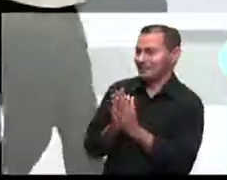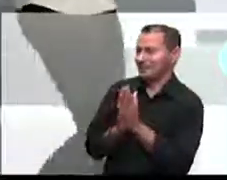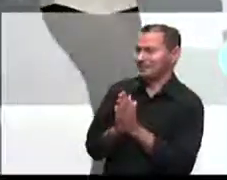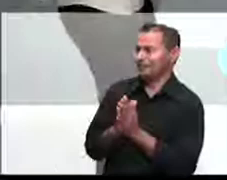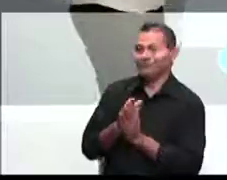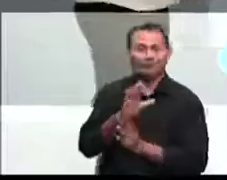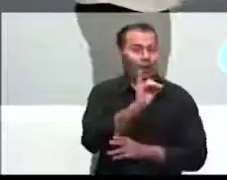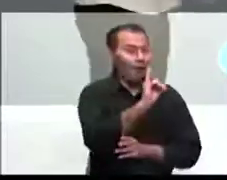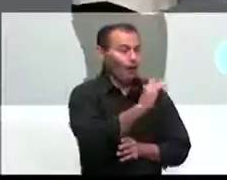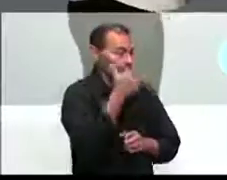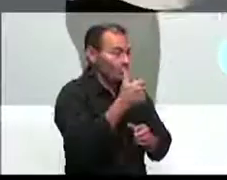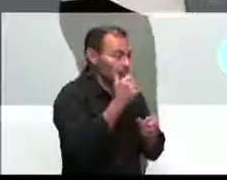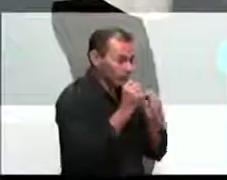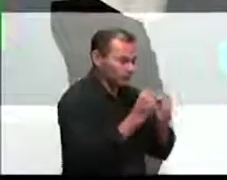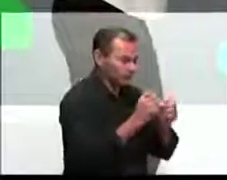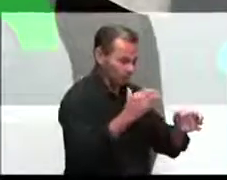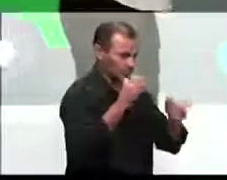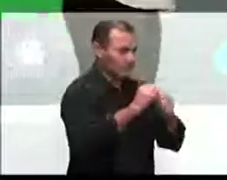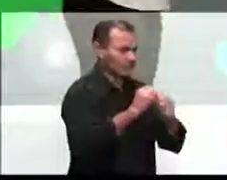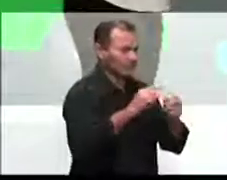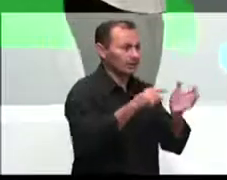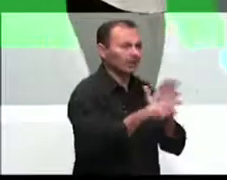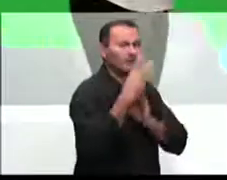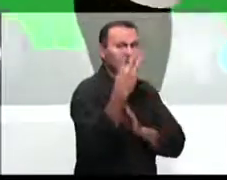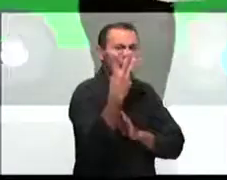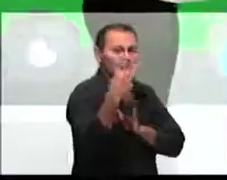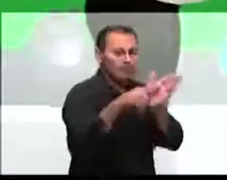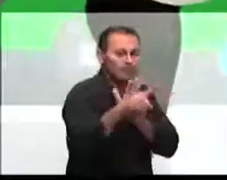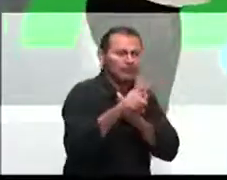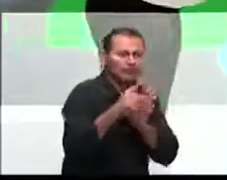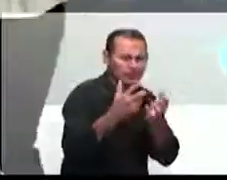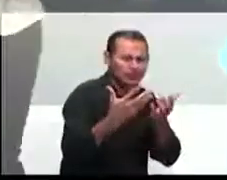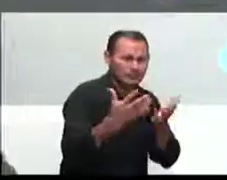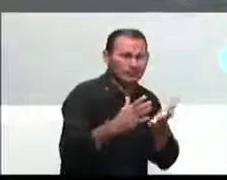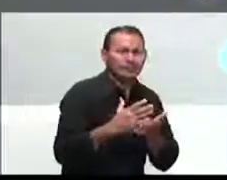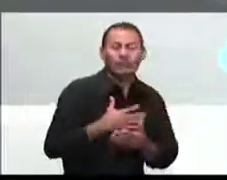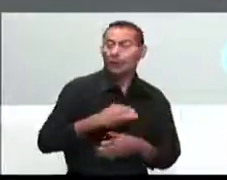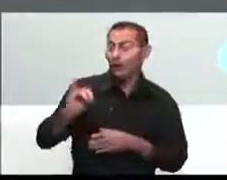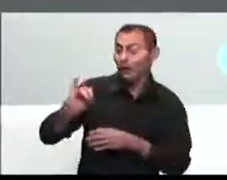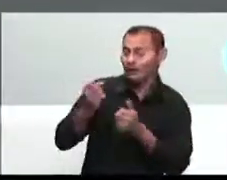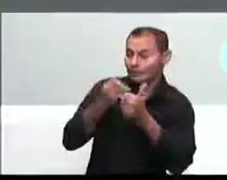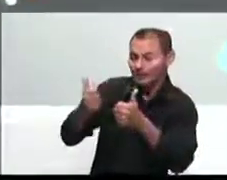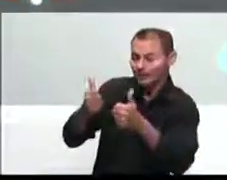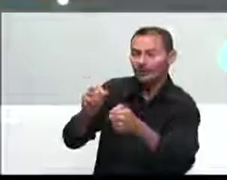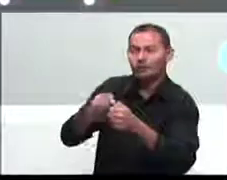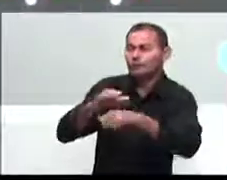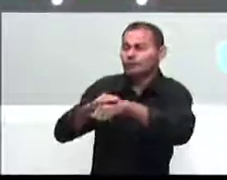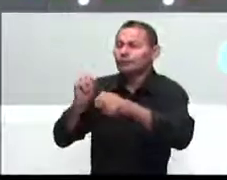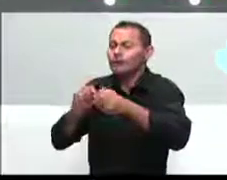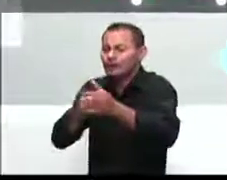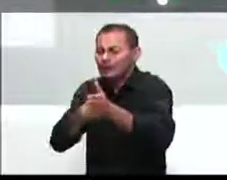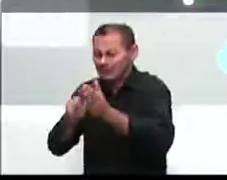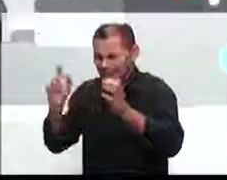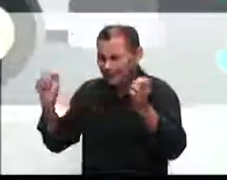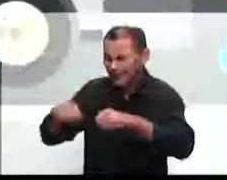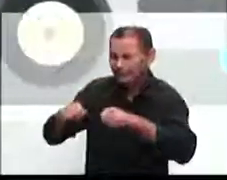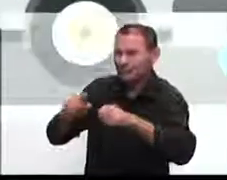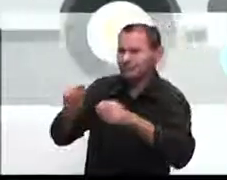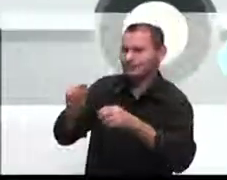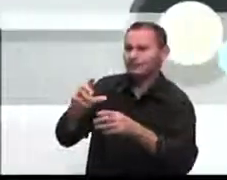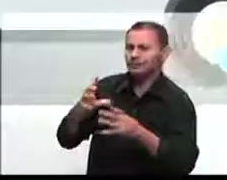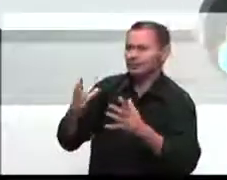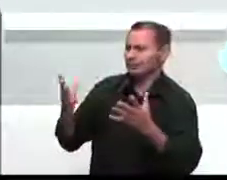Oi, olá, senhora, tudo bem? Eu tô aqui fazendo três perguntinhas. Oi, tudo bem? Eu tô fazendo uma pesquisa, será que de repente você